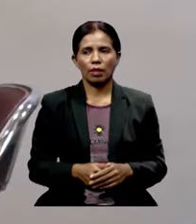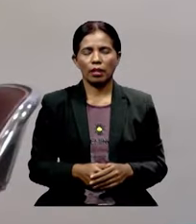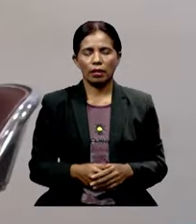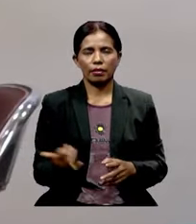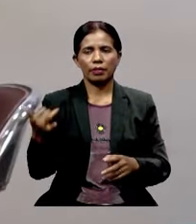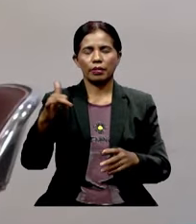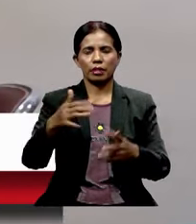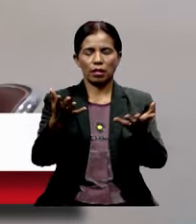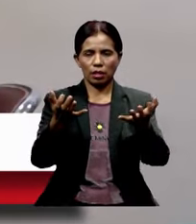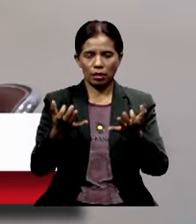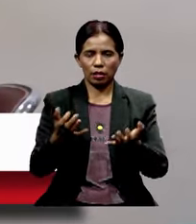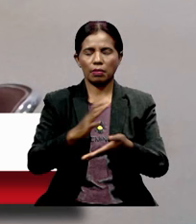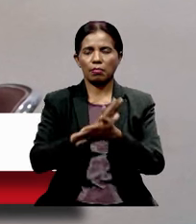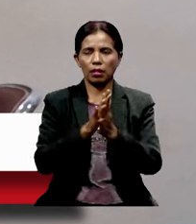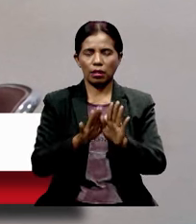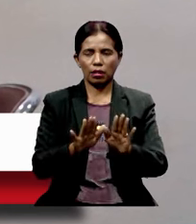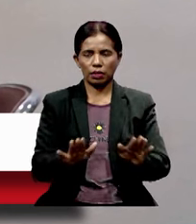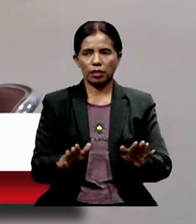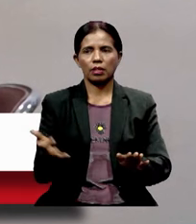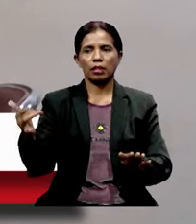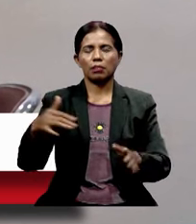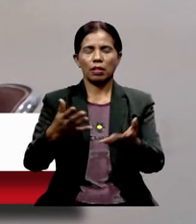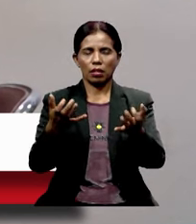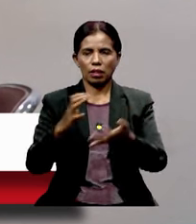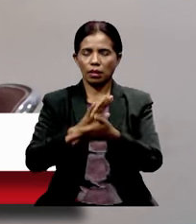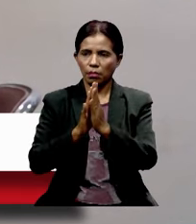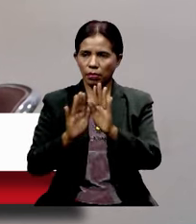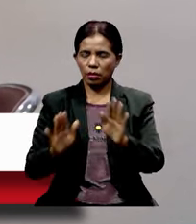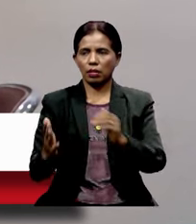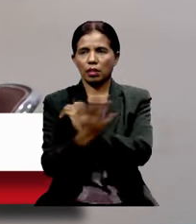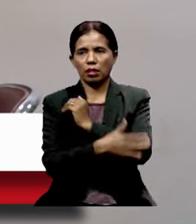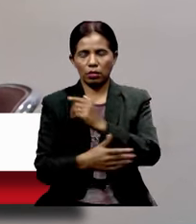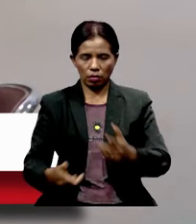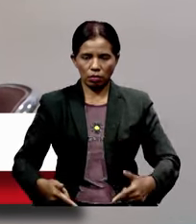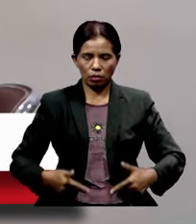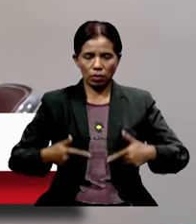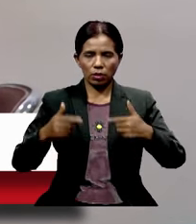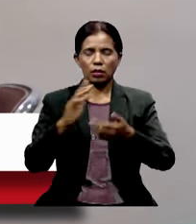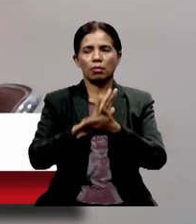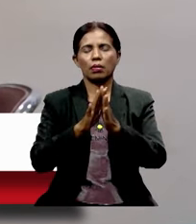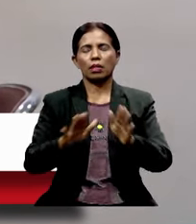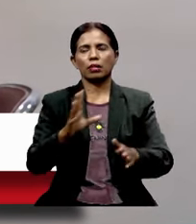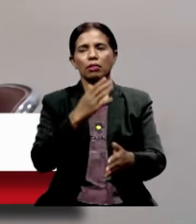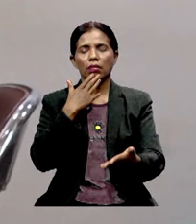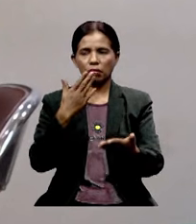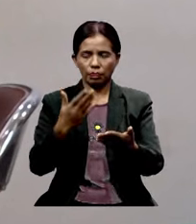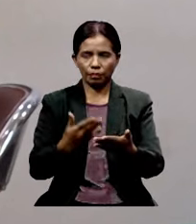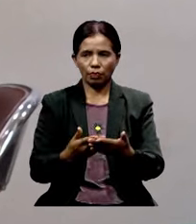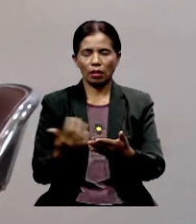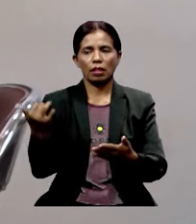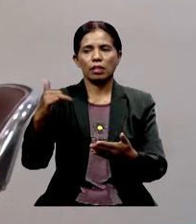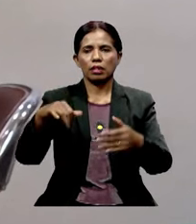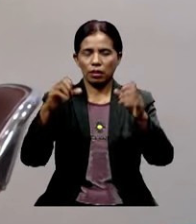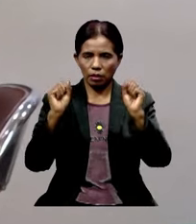nebe ya karai. Ser nebe interesse lima na saune mori so paz so dame. Tranquilidade, atne sira